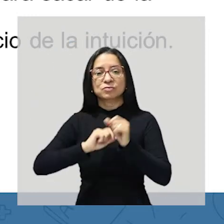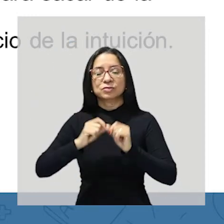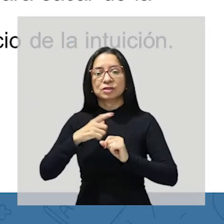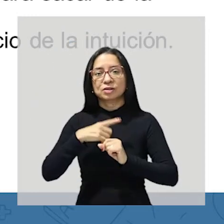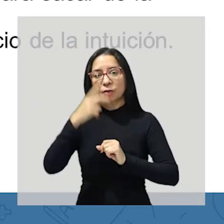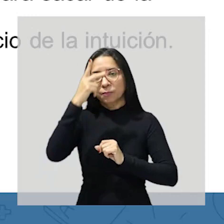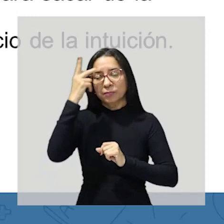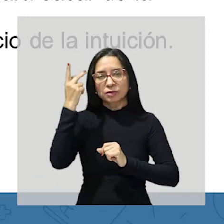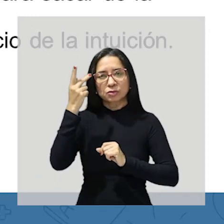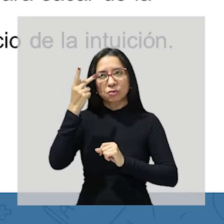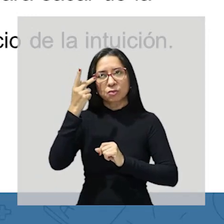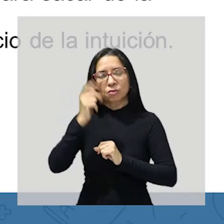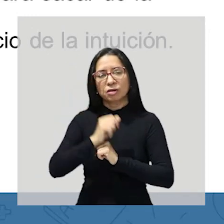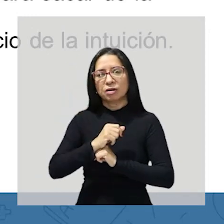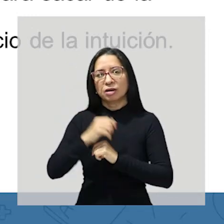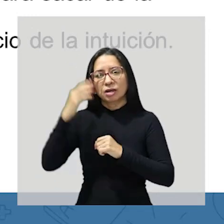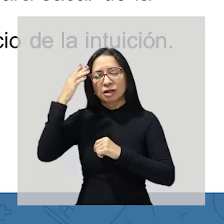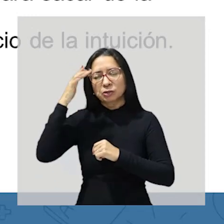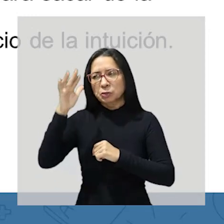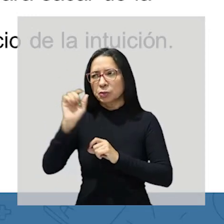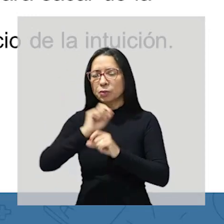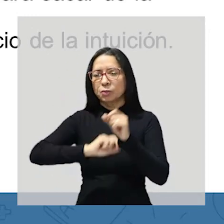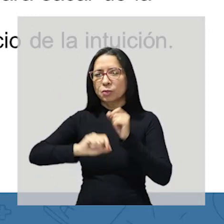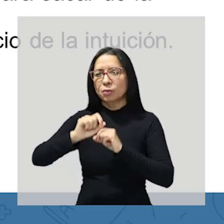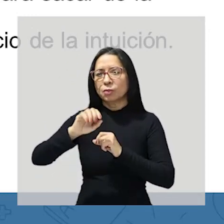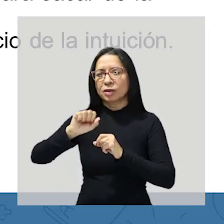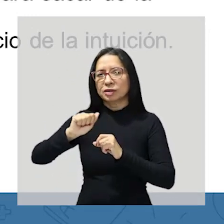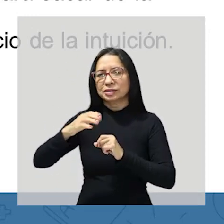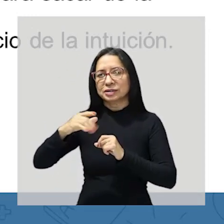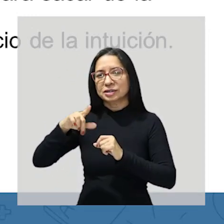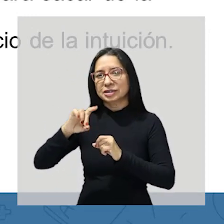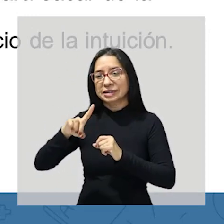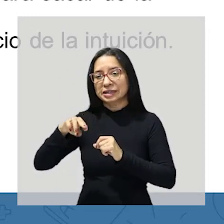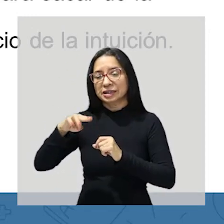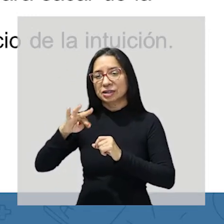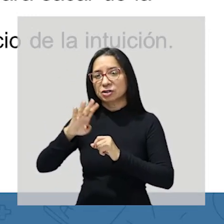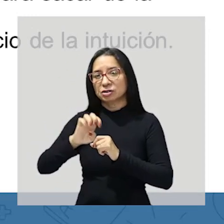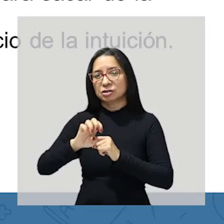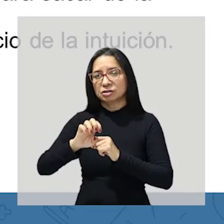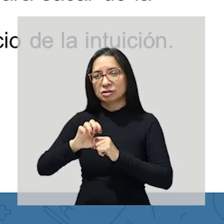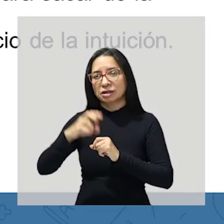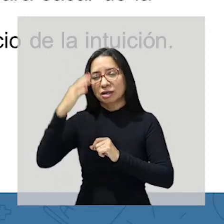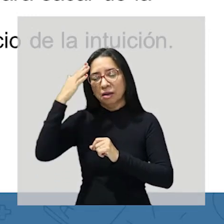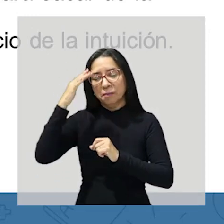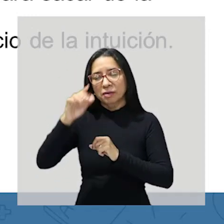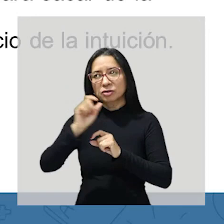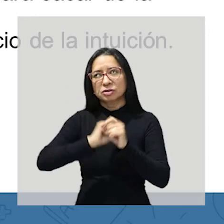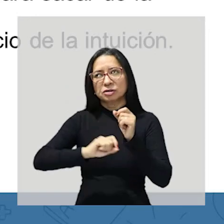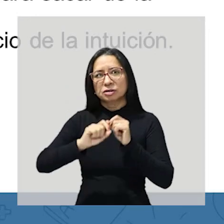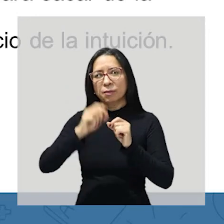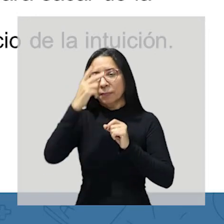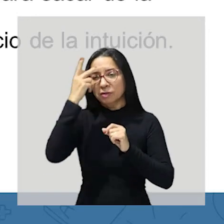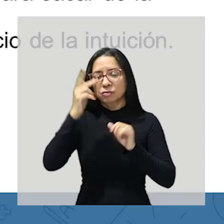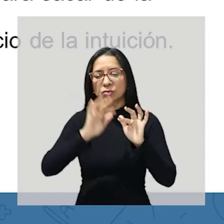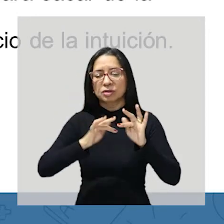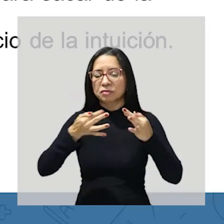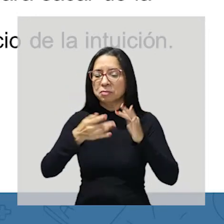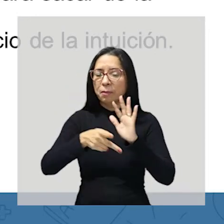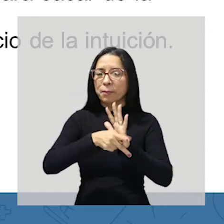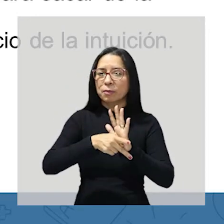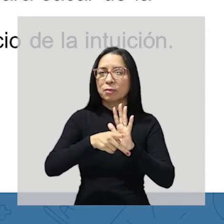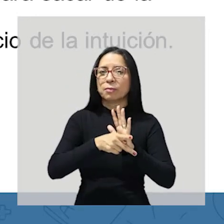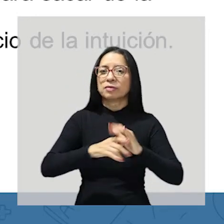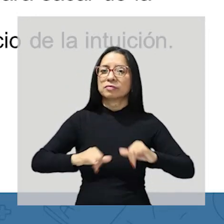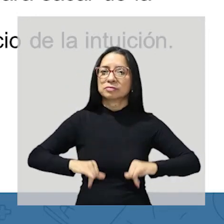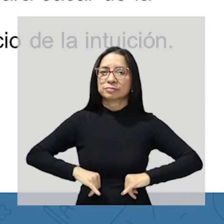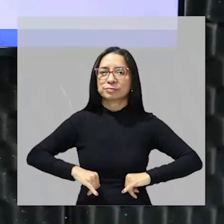sonhei com um acidente, né? Meu Deus, será que alguém da minha família vai sofrer? Você fica fazendo conjecturas, né? Você vai